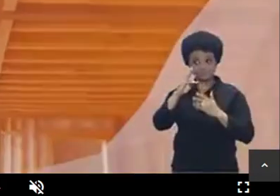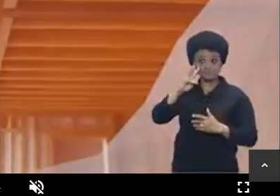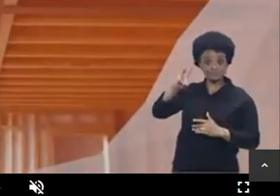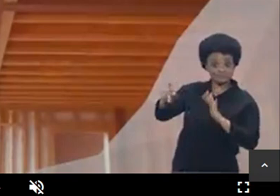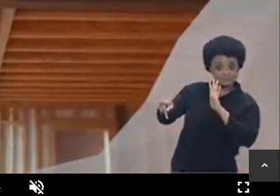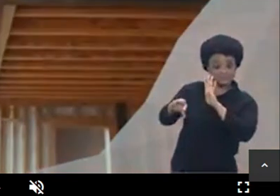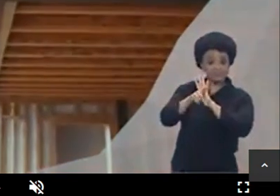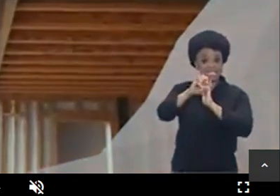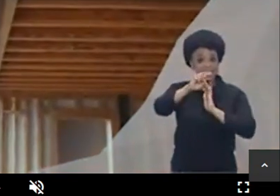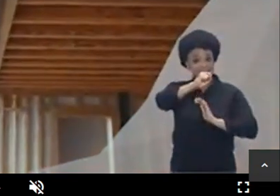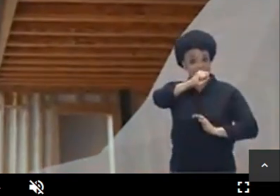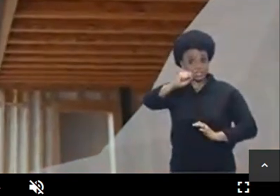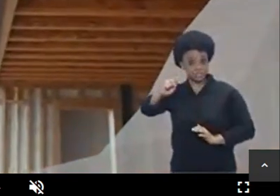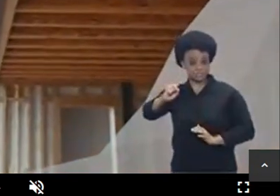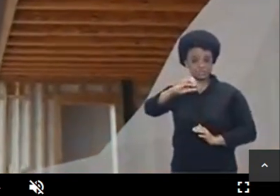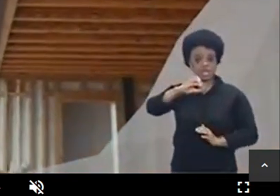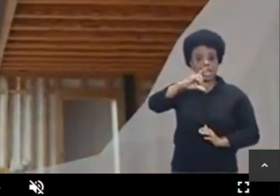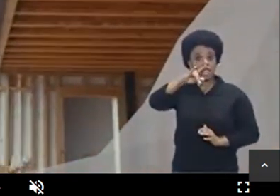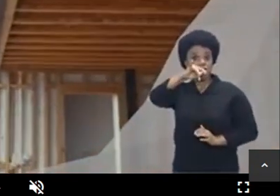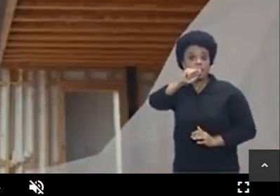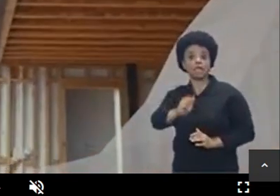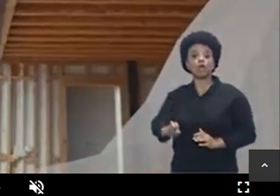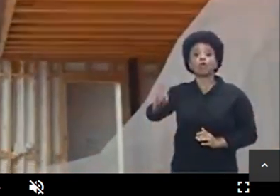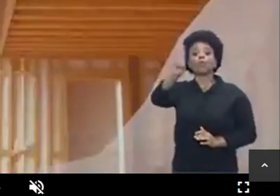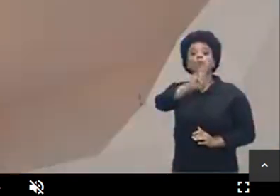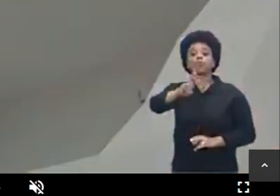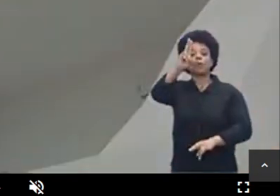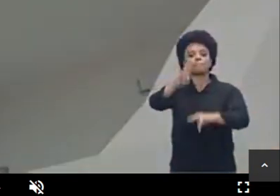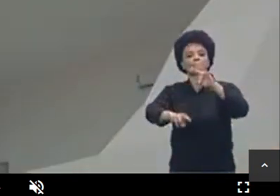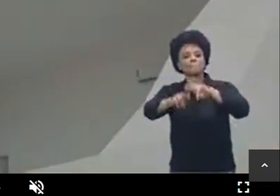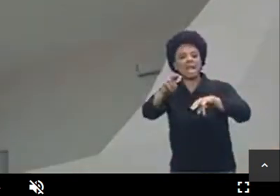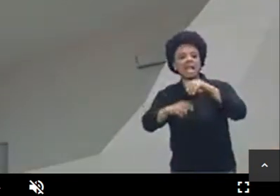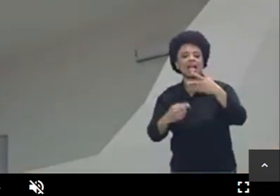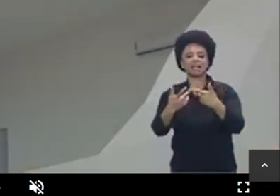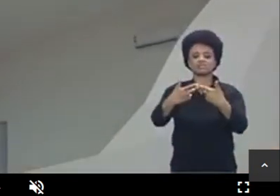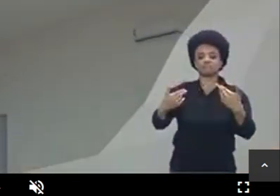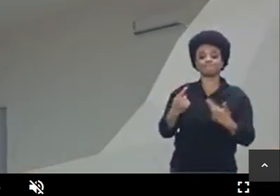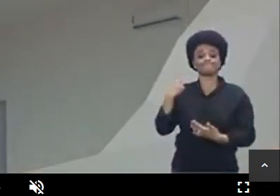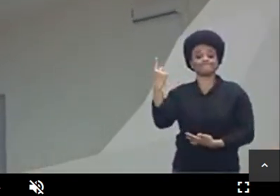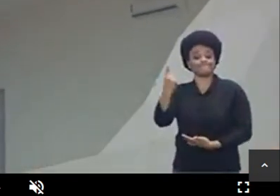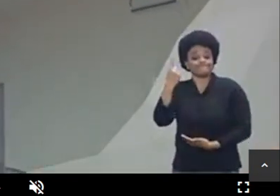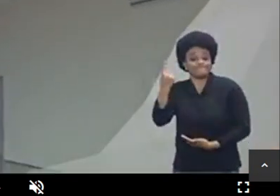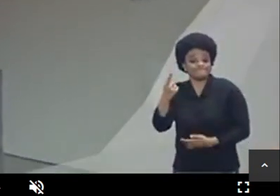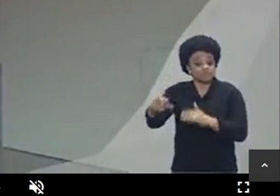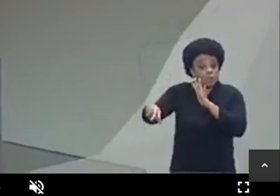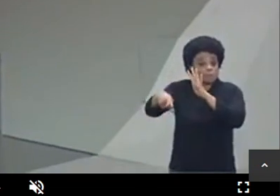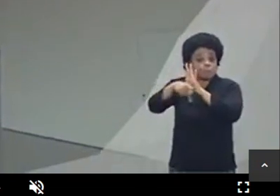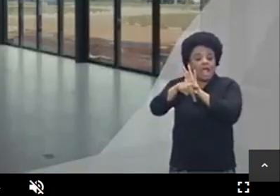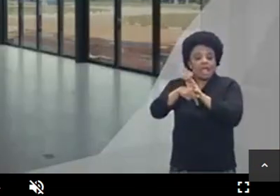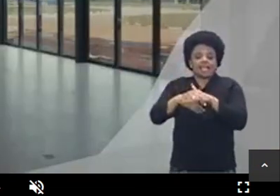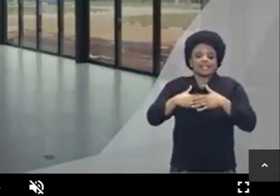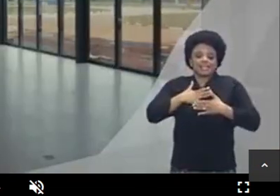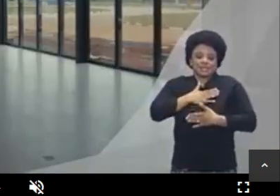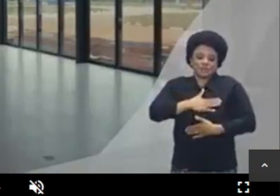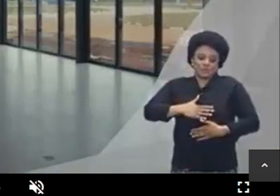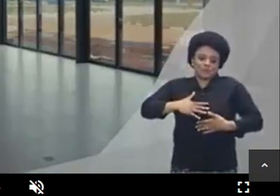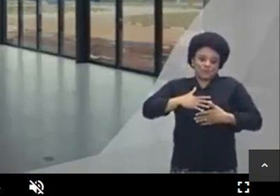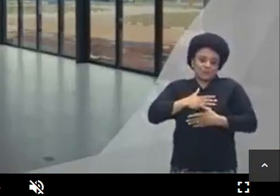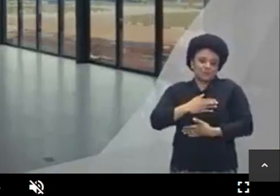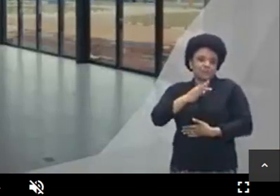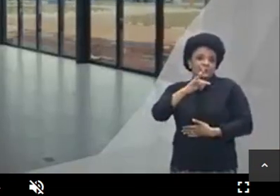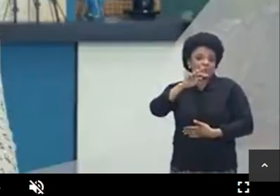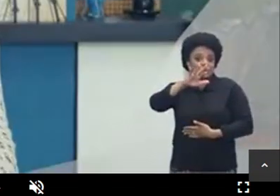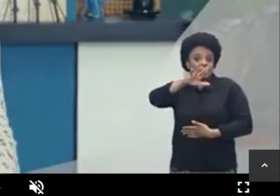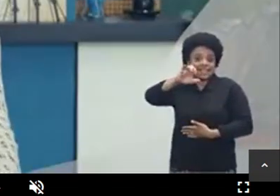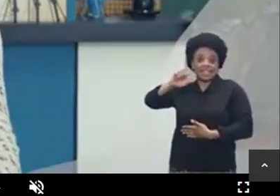climáticas, nada melhor que utilizar materiais isolantes, que inclusive ajudam no conforto térmico, acústico e